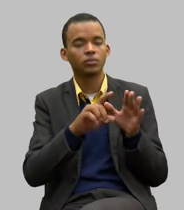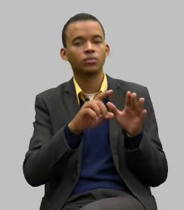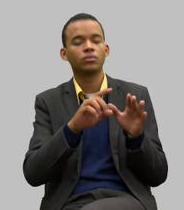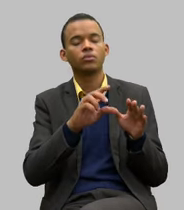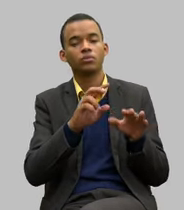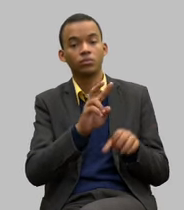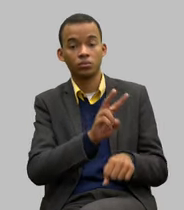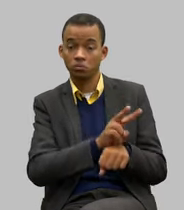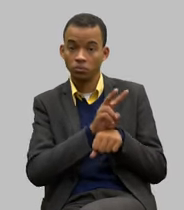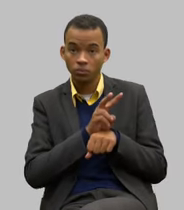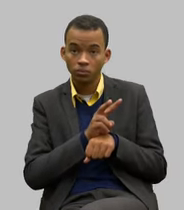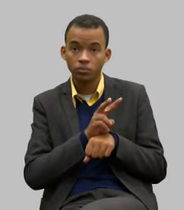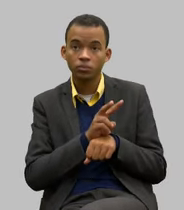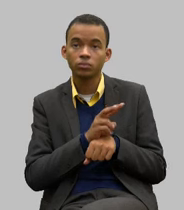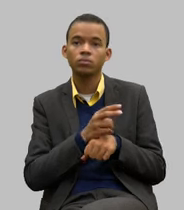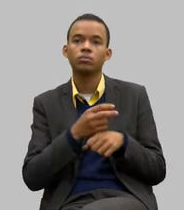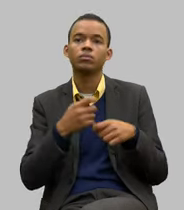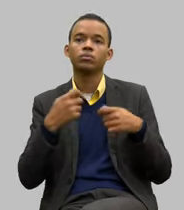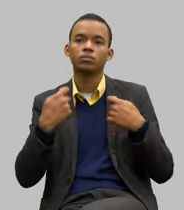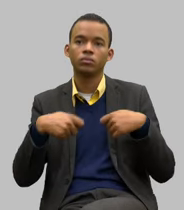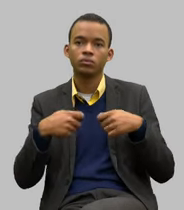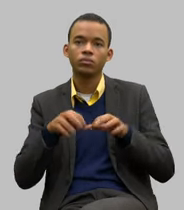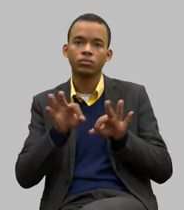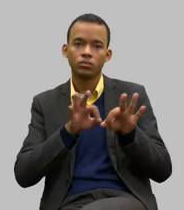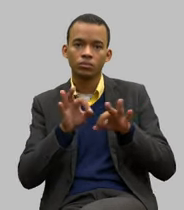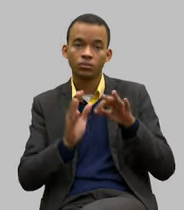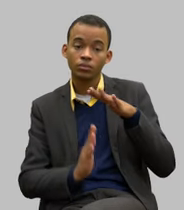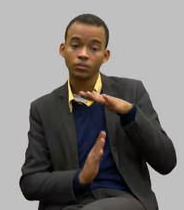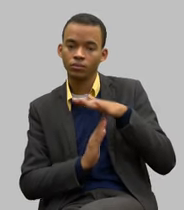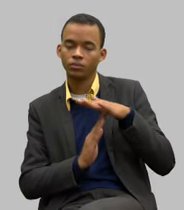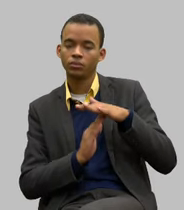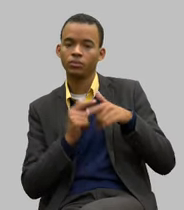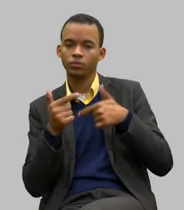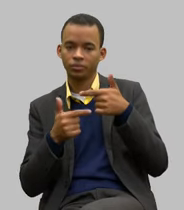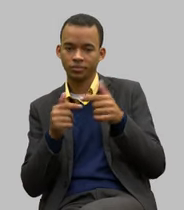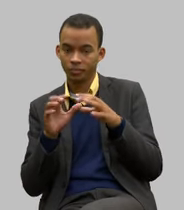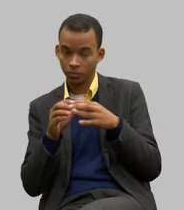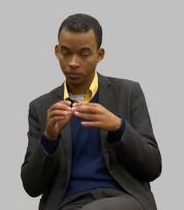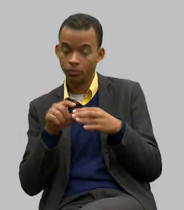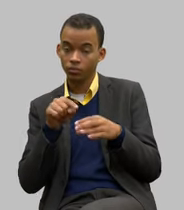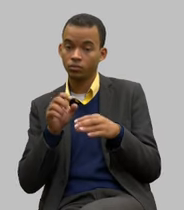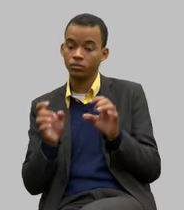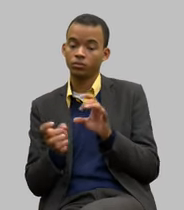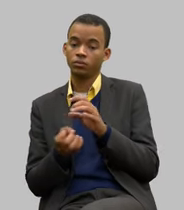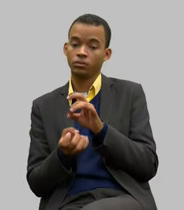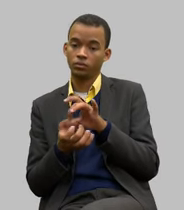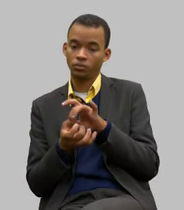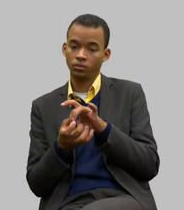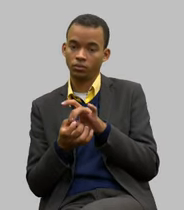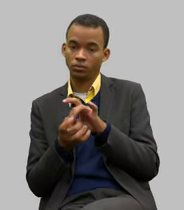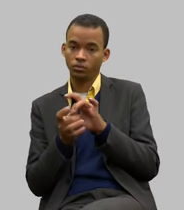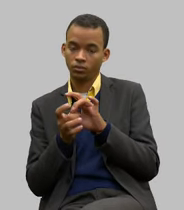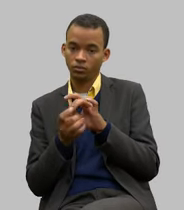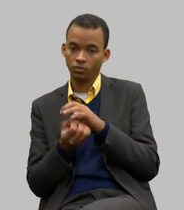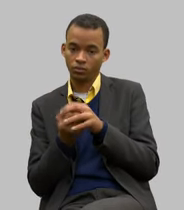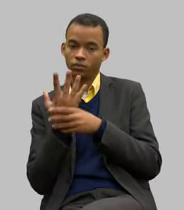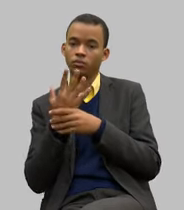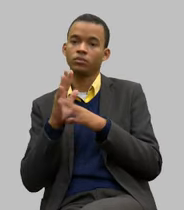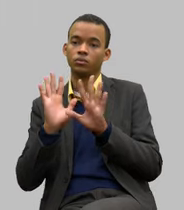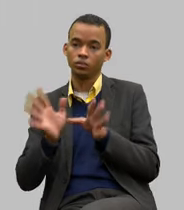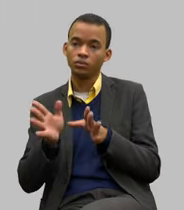inconstitucionalidade que suspendeu um pouco os trabalhos da comissão mas a comissão tá formada e ela está em andamento mas espera